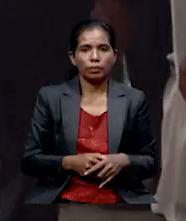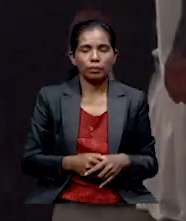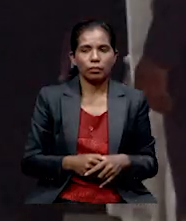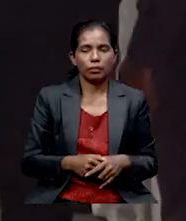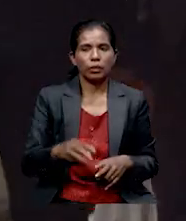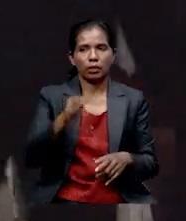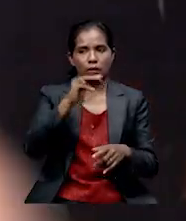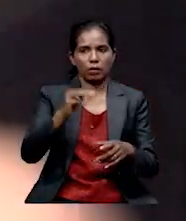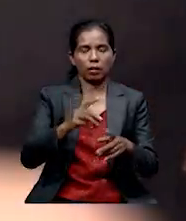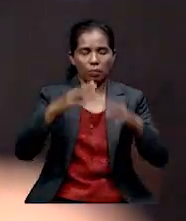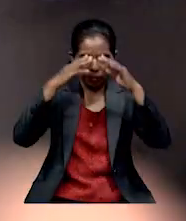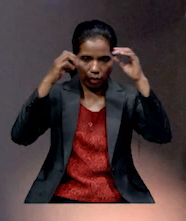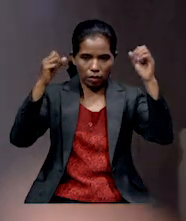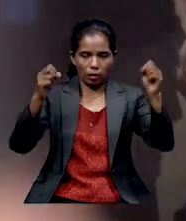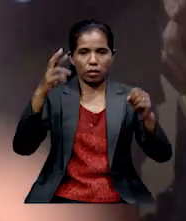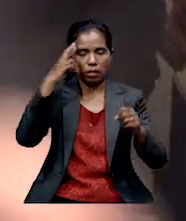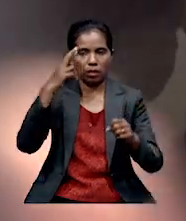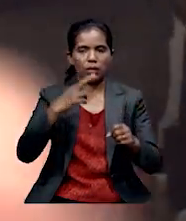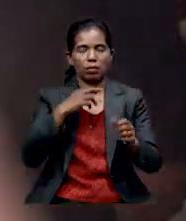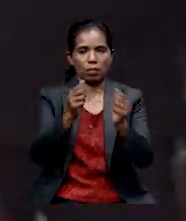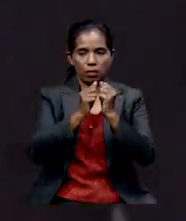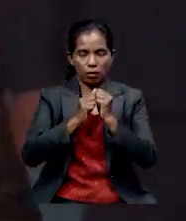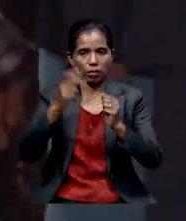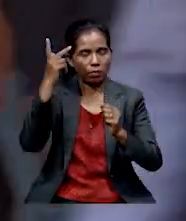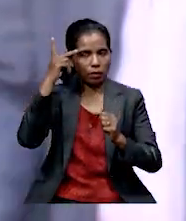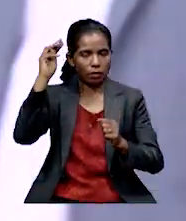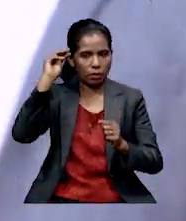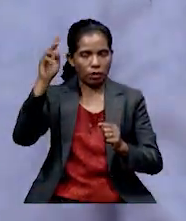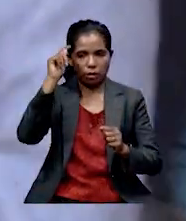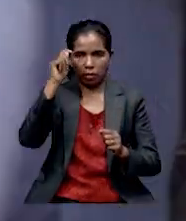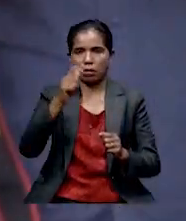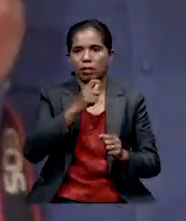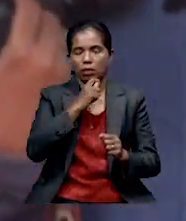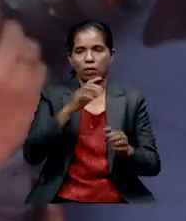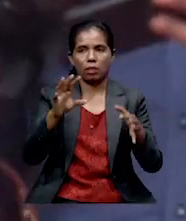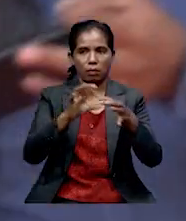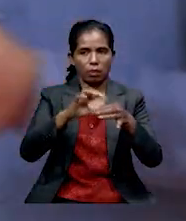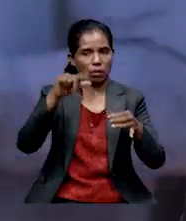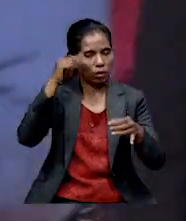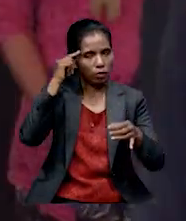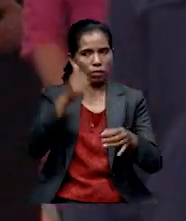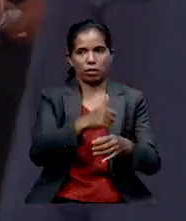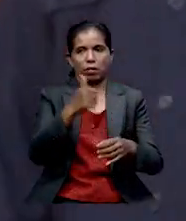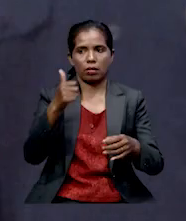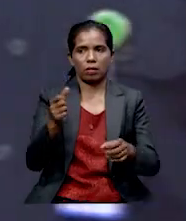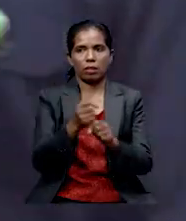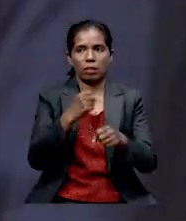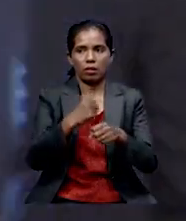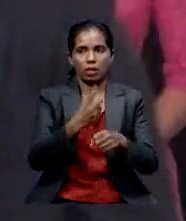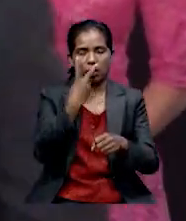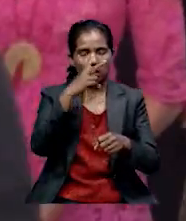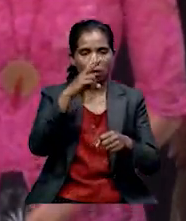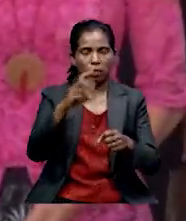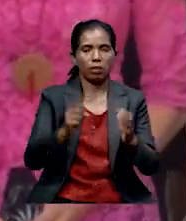Segunda né, Presidente da República, José Ramos Horta, ramuto com o Primeiro-Ministro Tauro Matanruak, no membro do Governo Sira Seluk, ao lançamento do